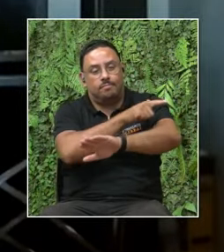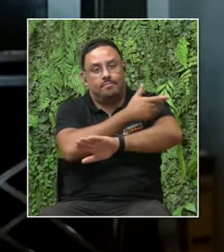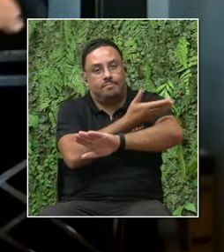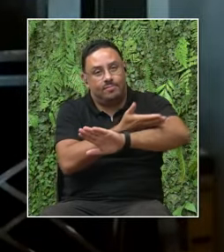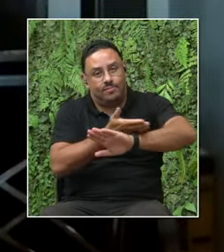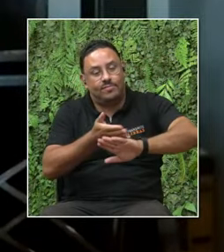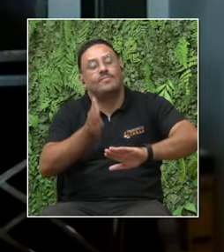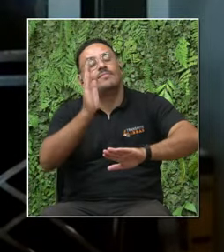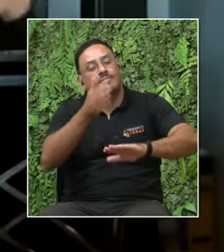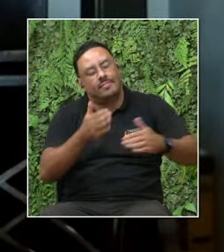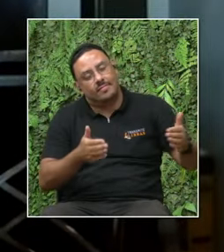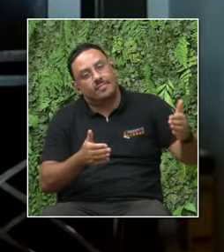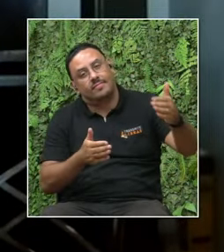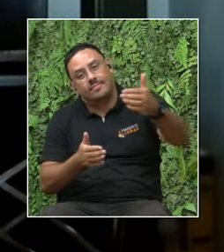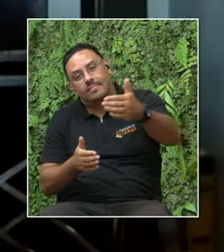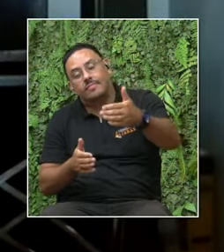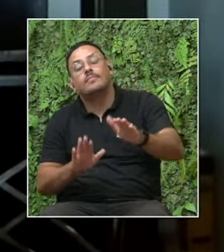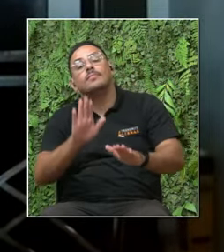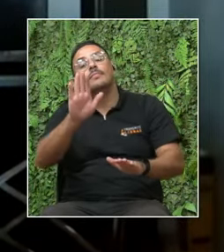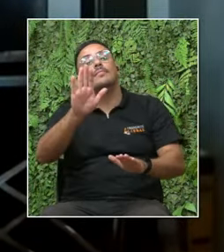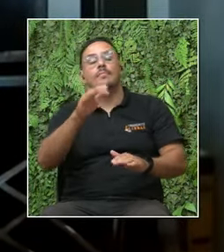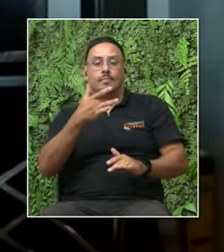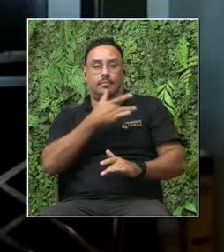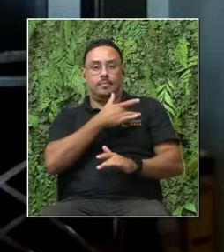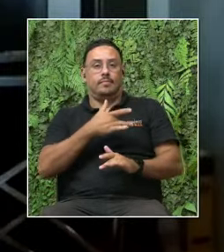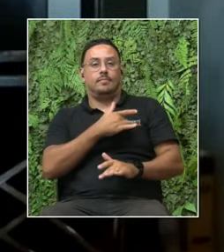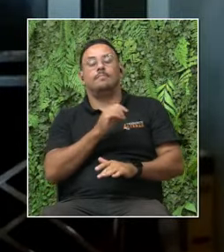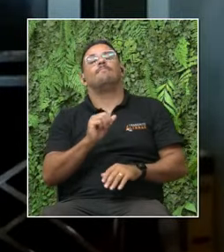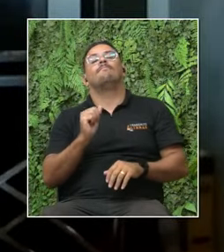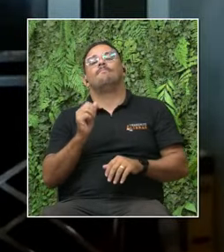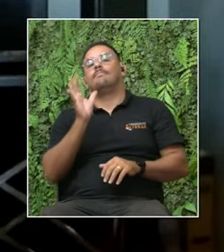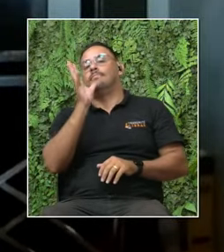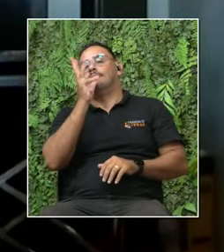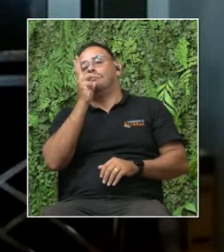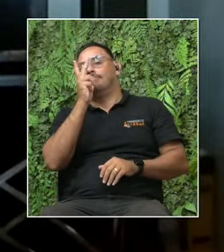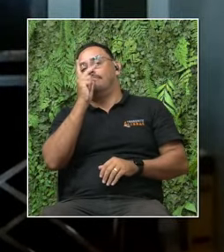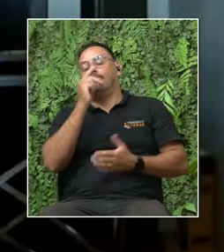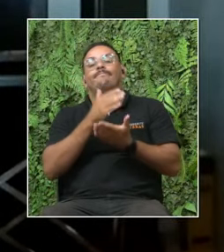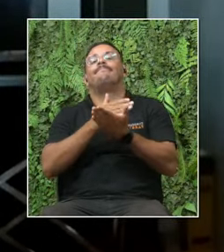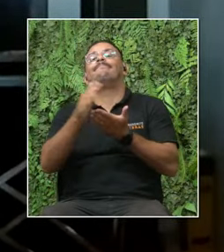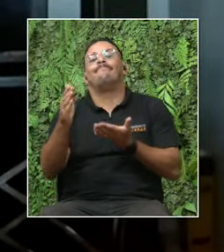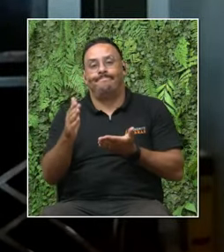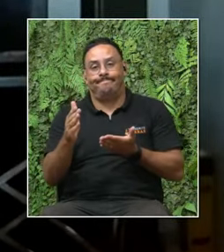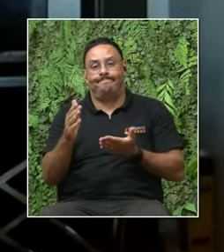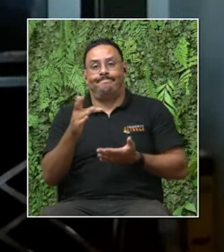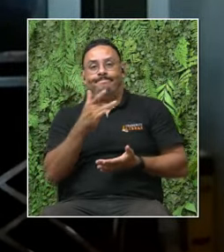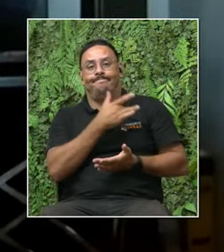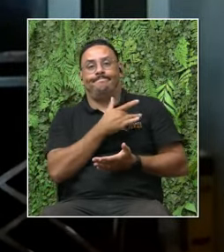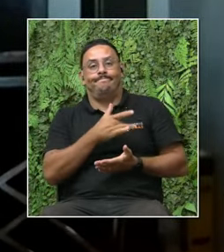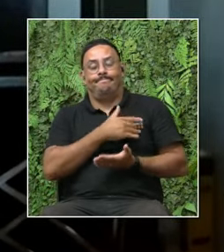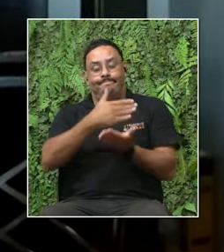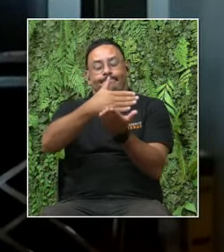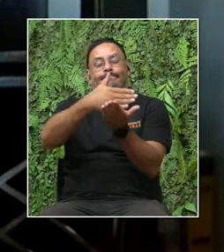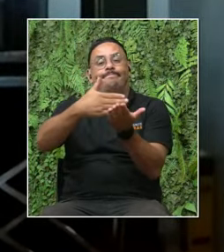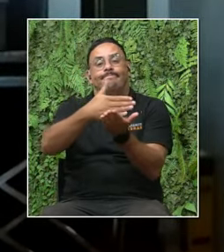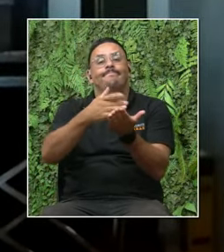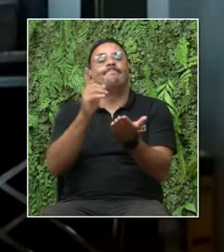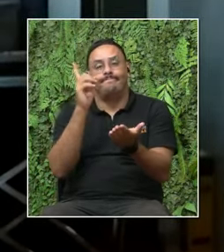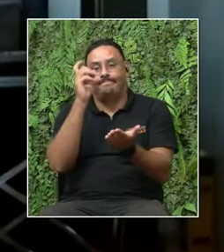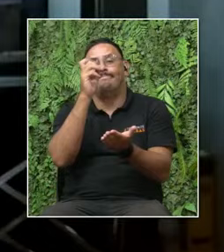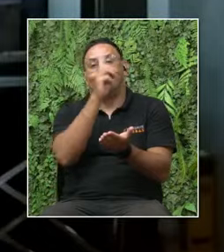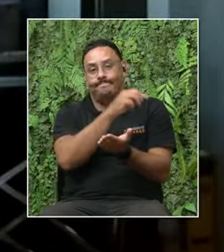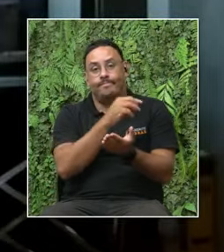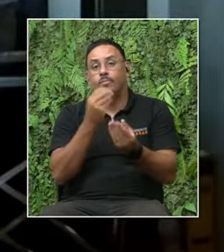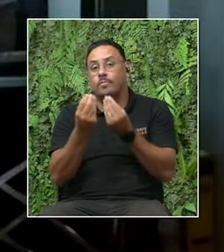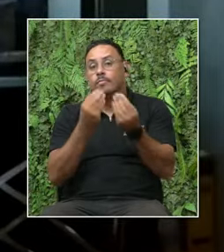a vê-lo fazer e mas o Cruzeiro ele demorou para entrar na partida né Cruzeiro no meio-campo teve dificuldades